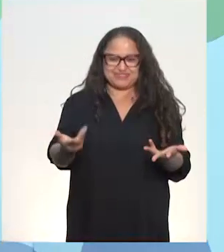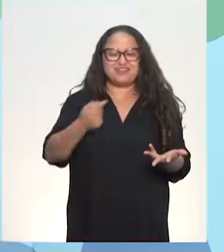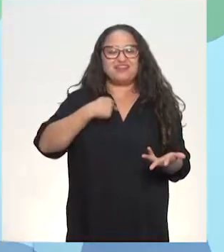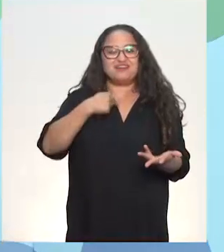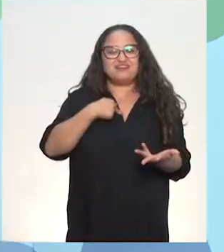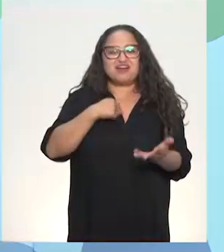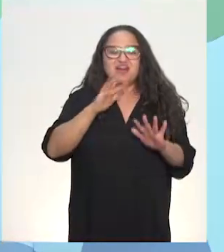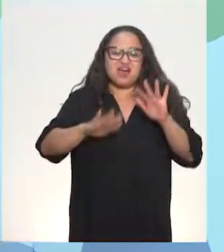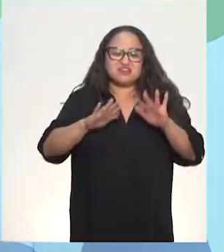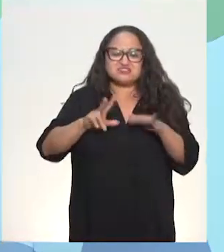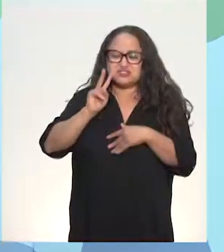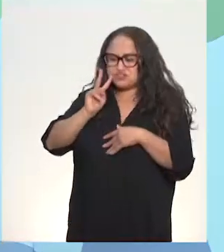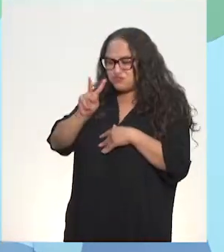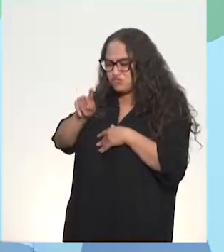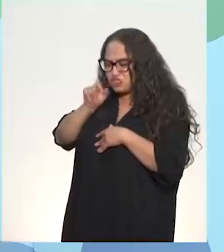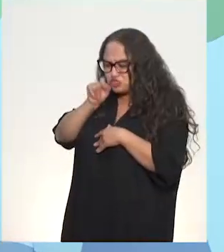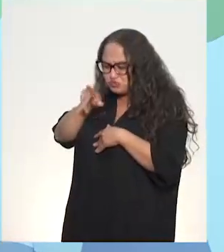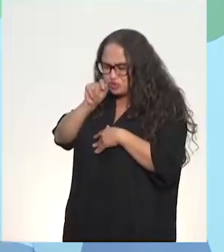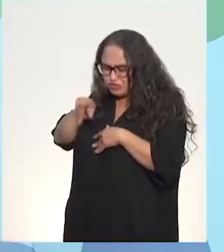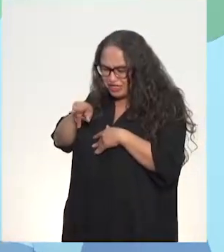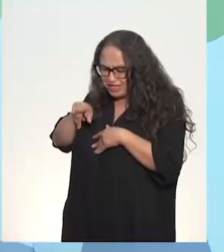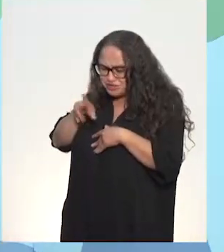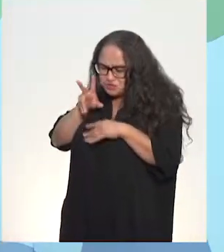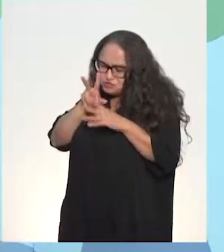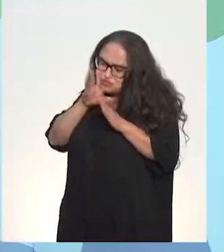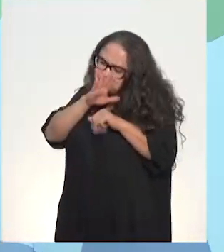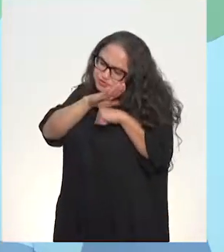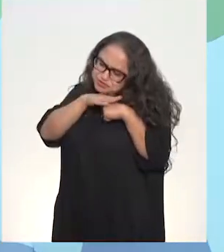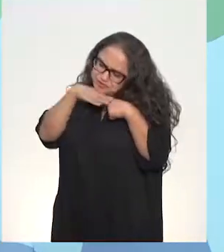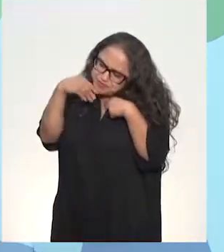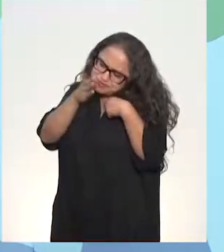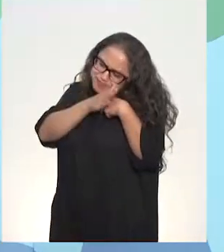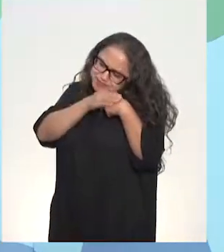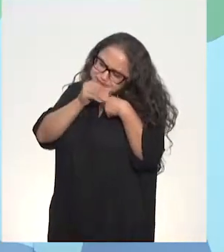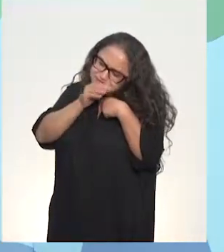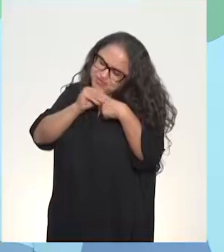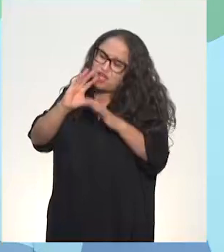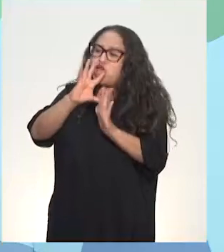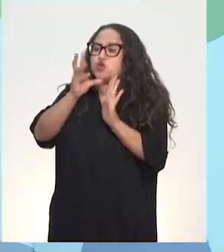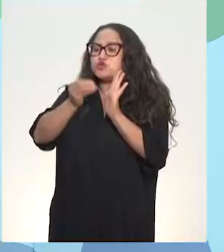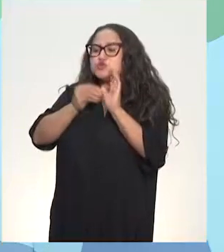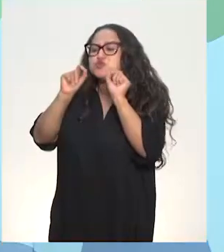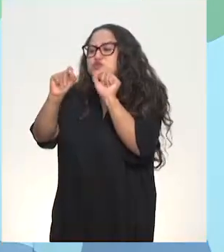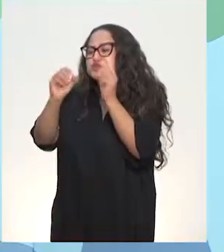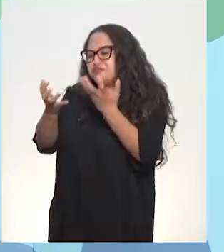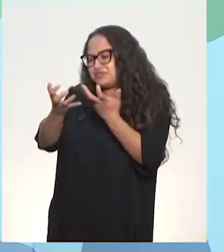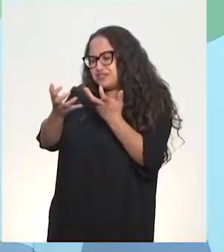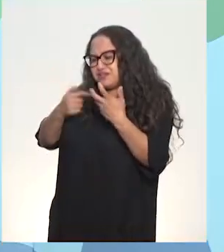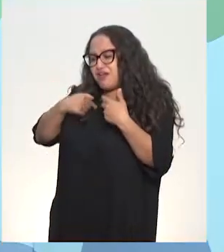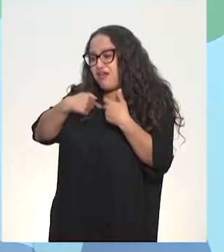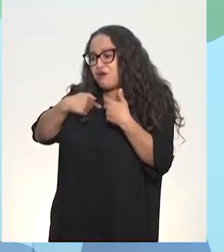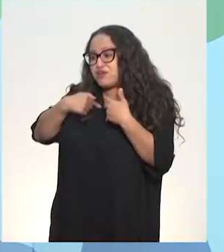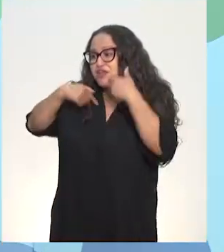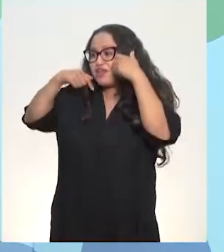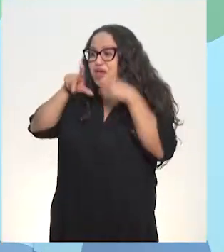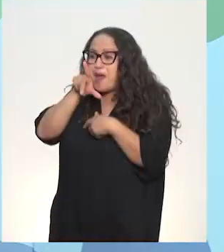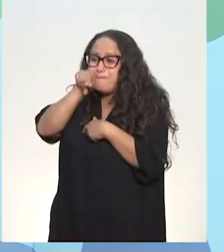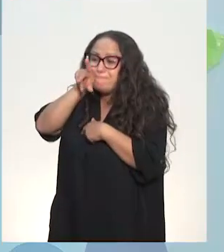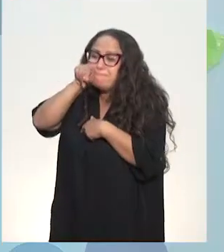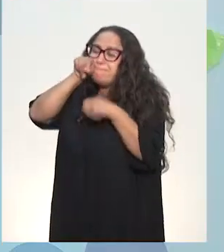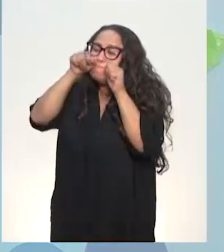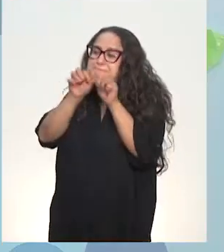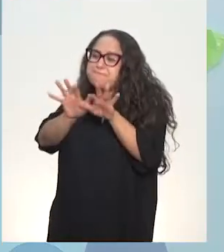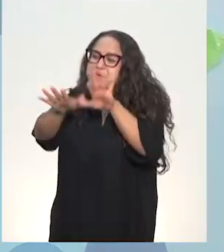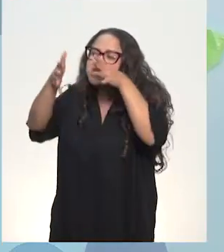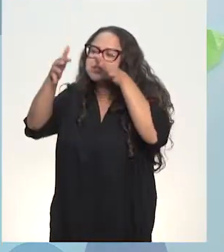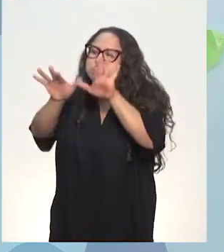às vezes eu olho meu gato, eu vejo ele dormindo. Então, eu falei, olha que tudo que eu queria. É o ser pássaro, mas no caso é Então, o ser gato. mas é a